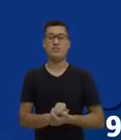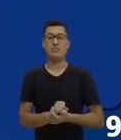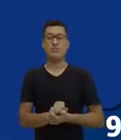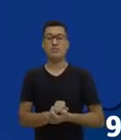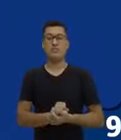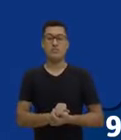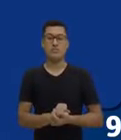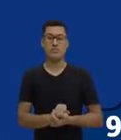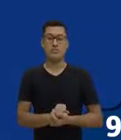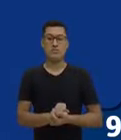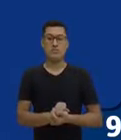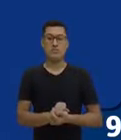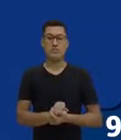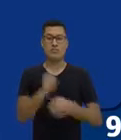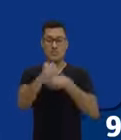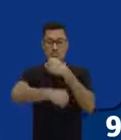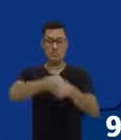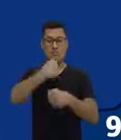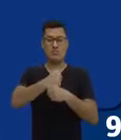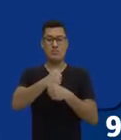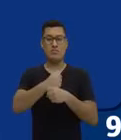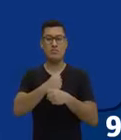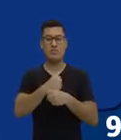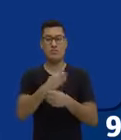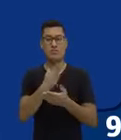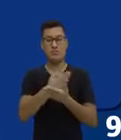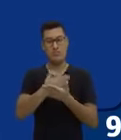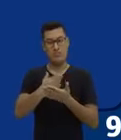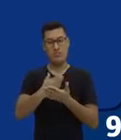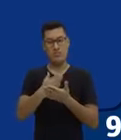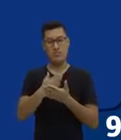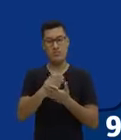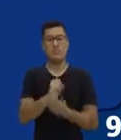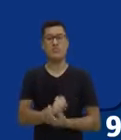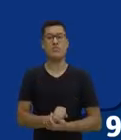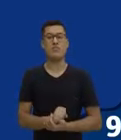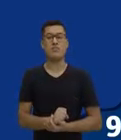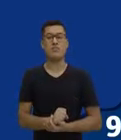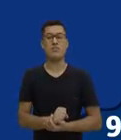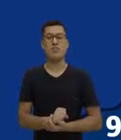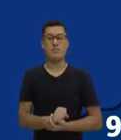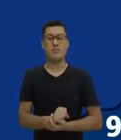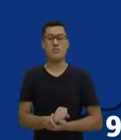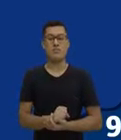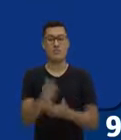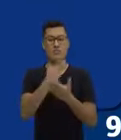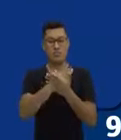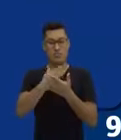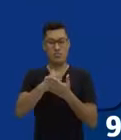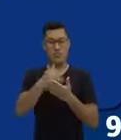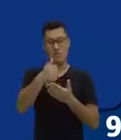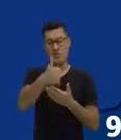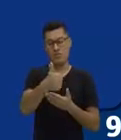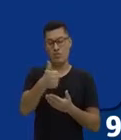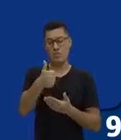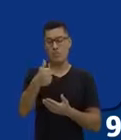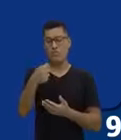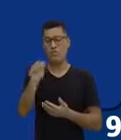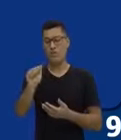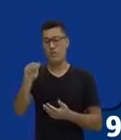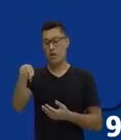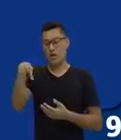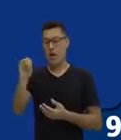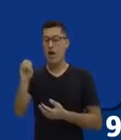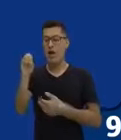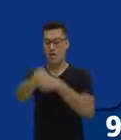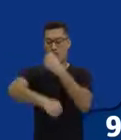ano. No singular. Porque da passagem de um para o outro, isso. Aí, ó, tá, passaram um ano. Passou um ano. É, porque a